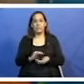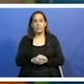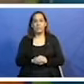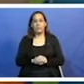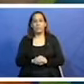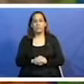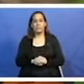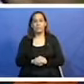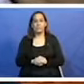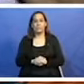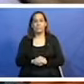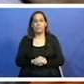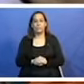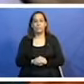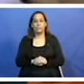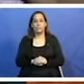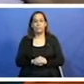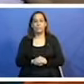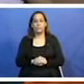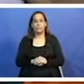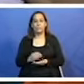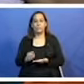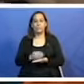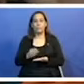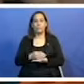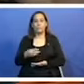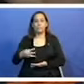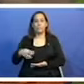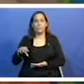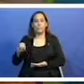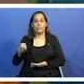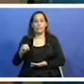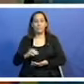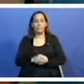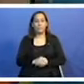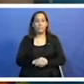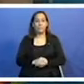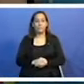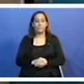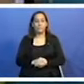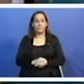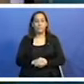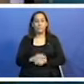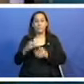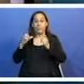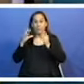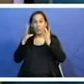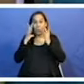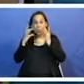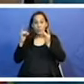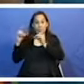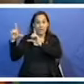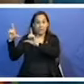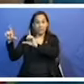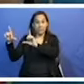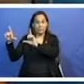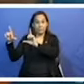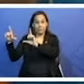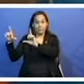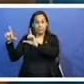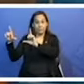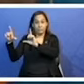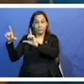realizada. Sigamos. Página 30. Olha aqui uma capa, um livreto